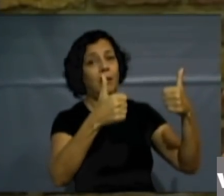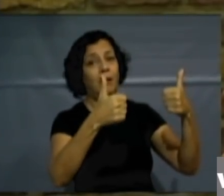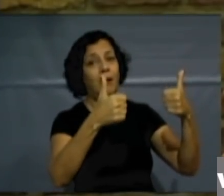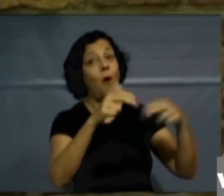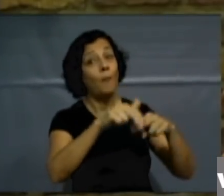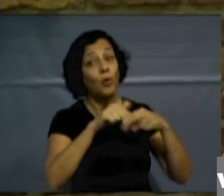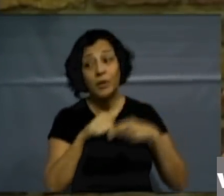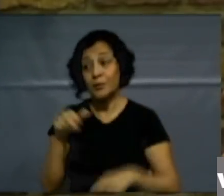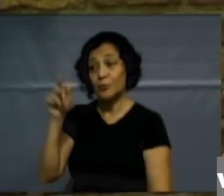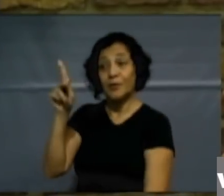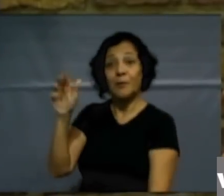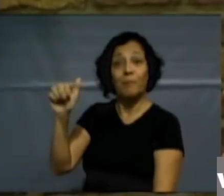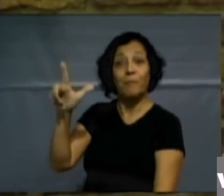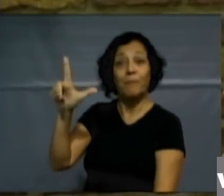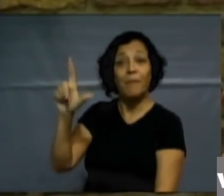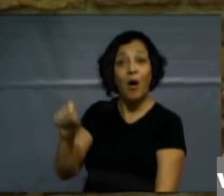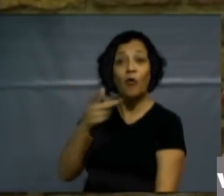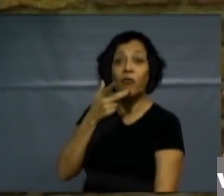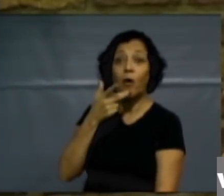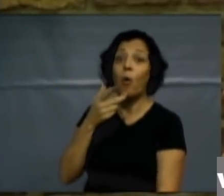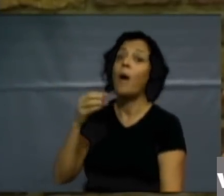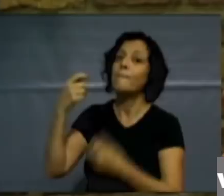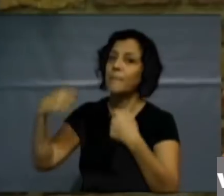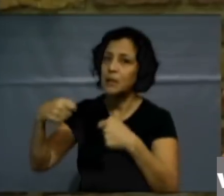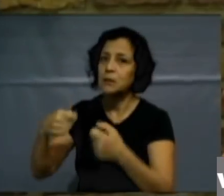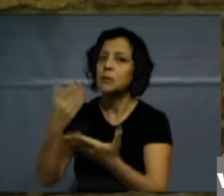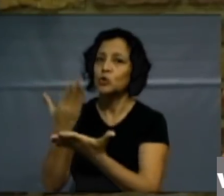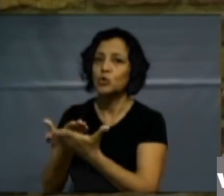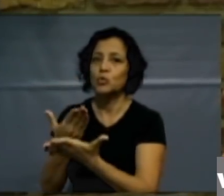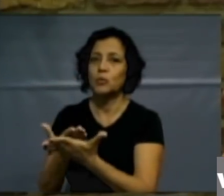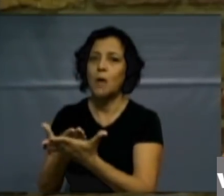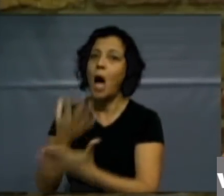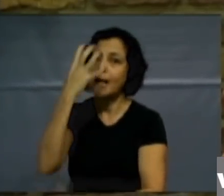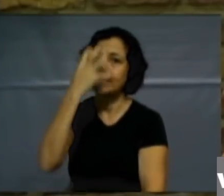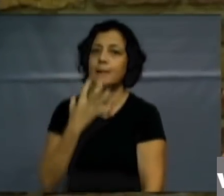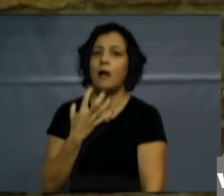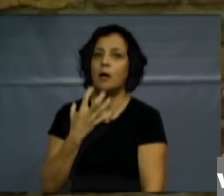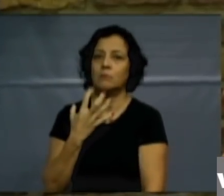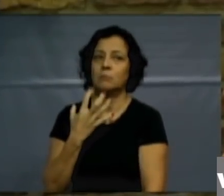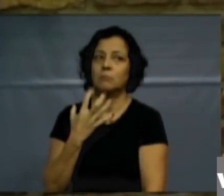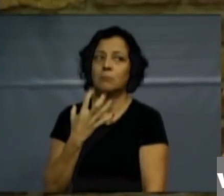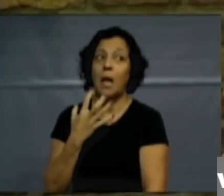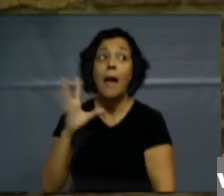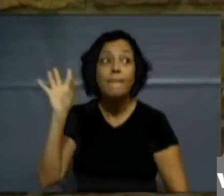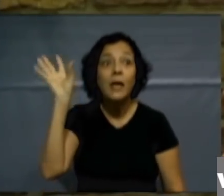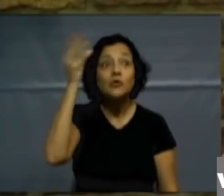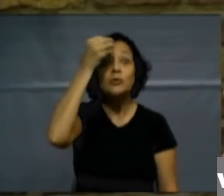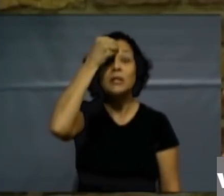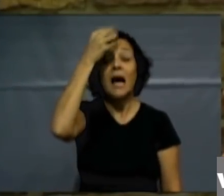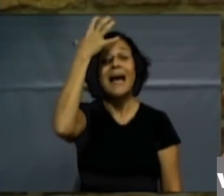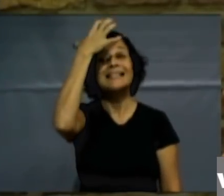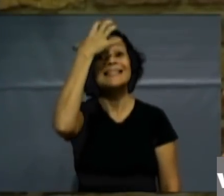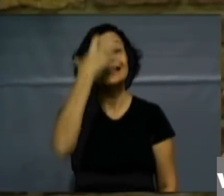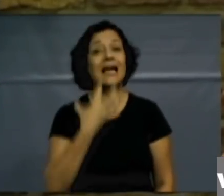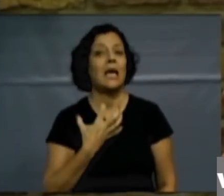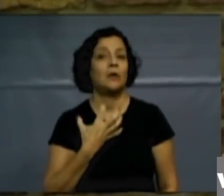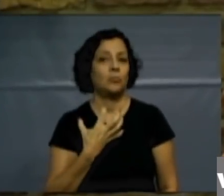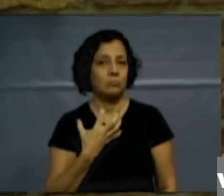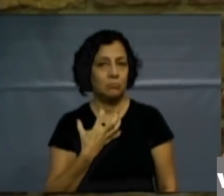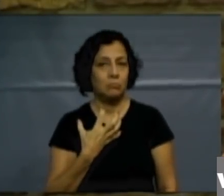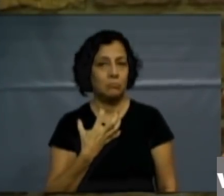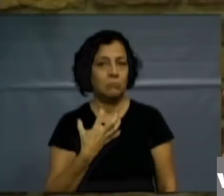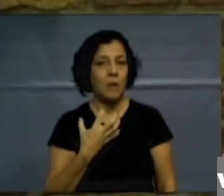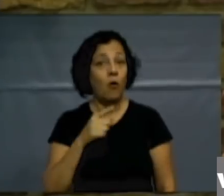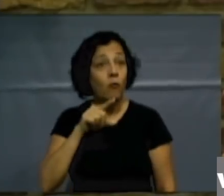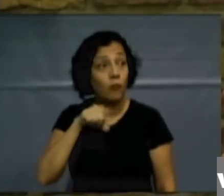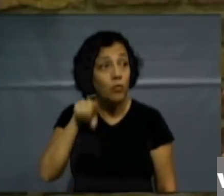gente não fosse ignorante e tratasse isso com seriedade. Mexer com mediunidade, gente, é coisa muito séria. Você está mexendo com outras